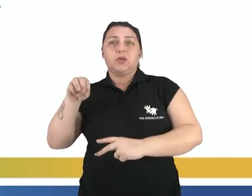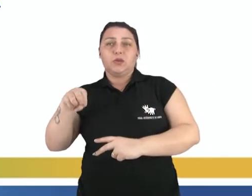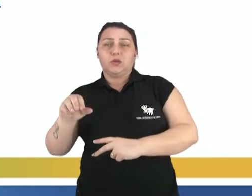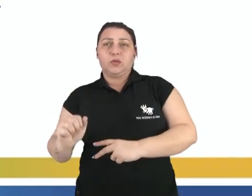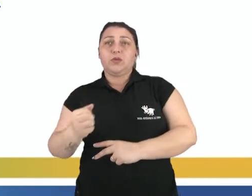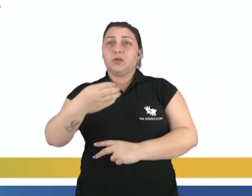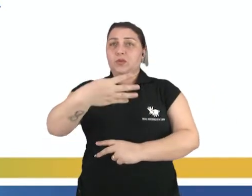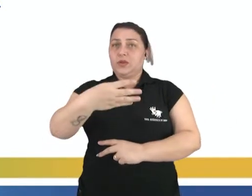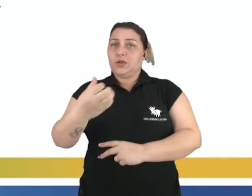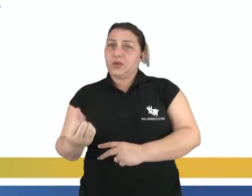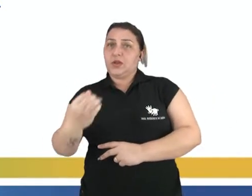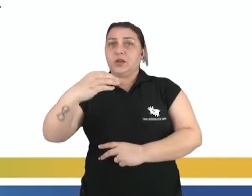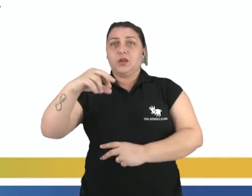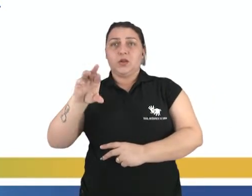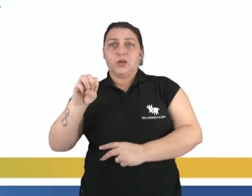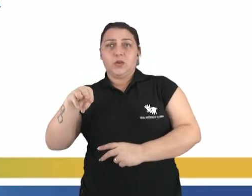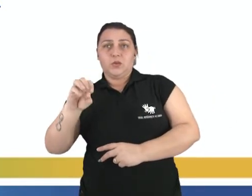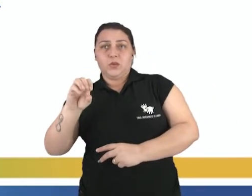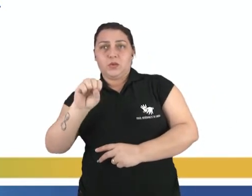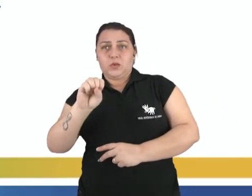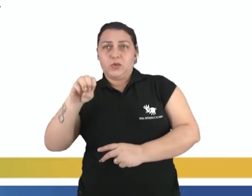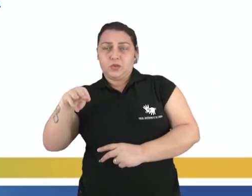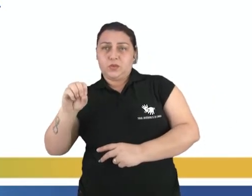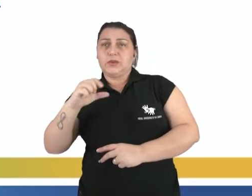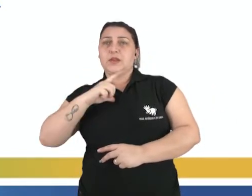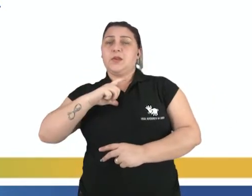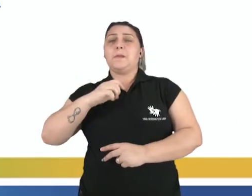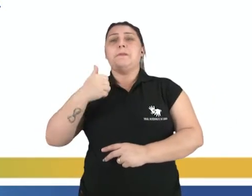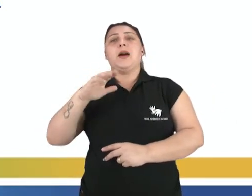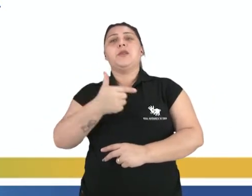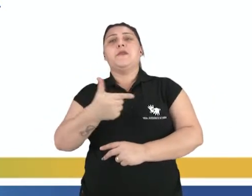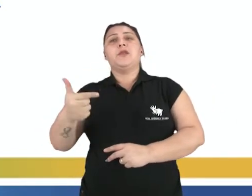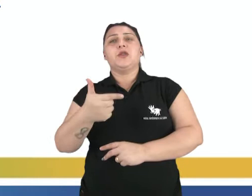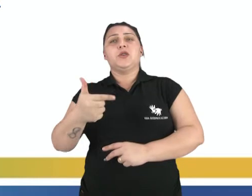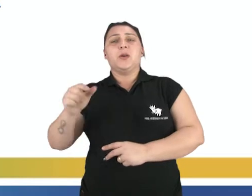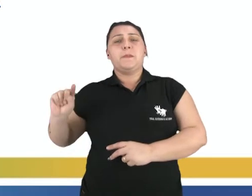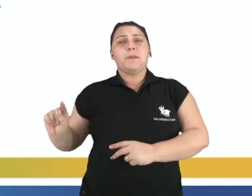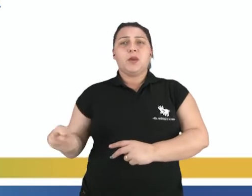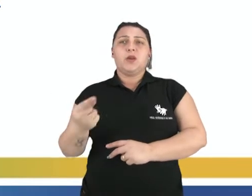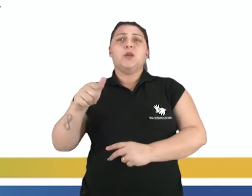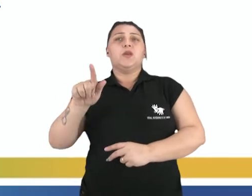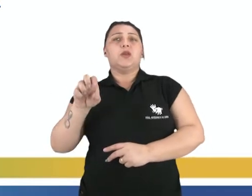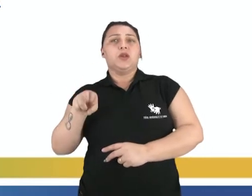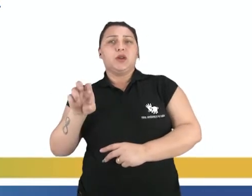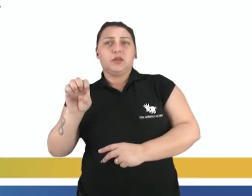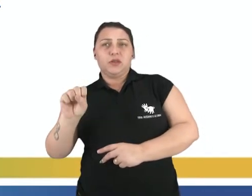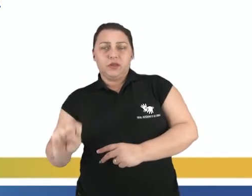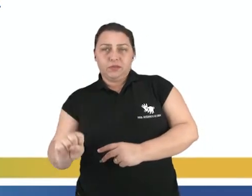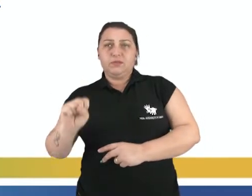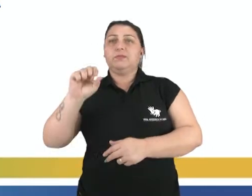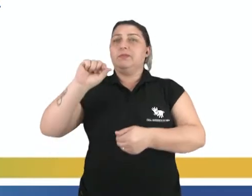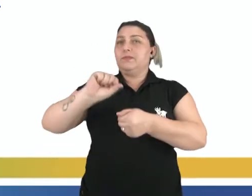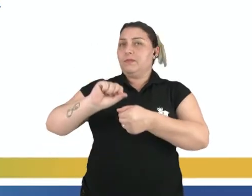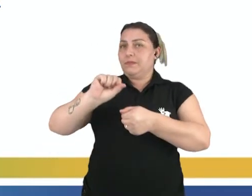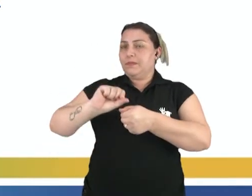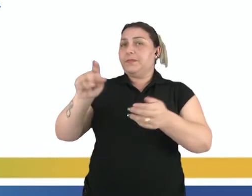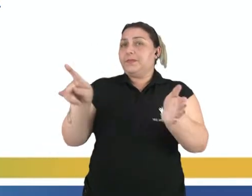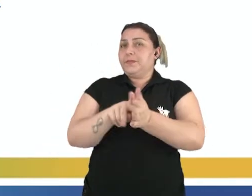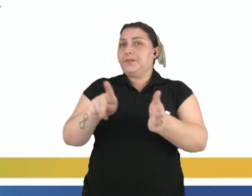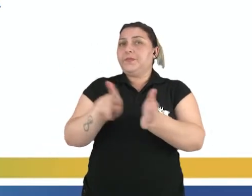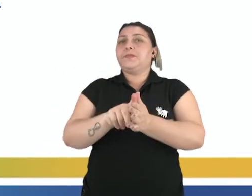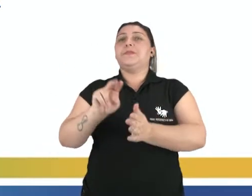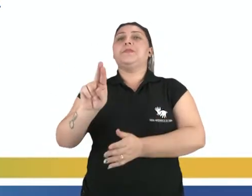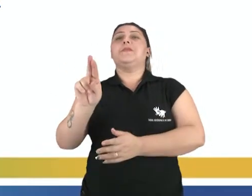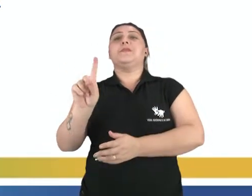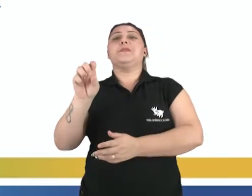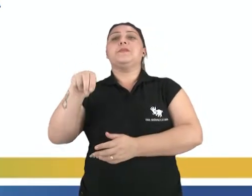desses 46 cromossomos, existem em torno de mais de 22 mil genes que são funcionais no nosso